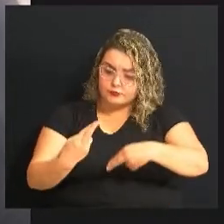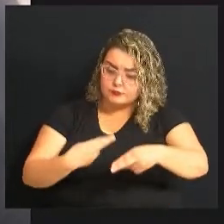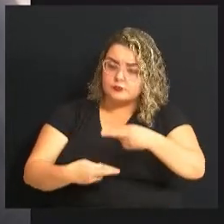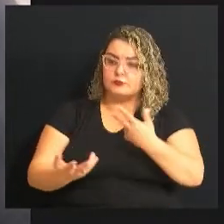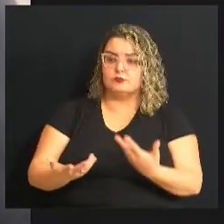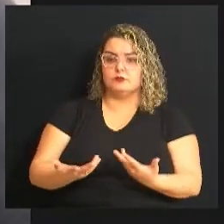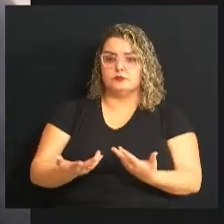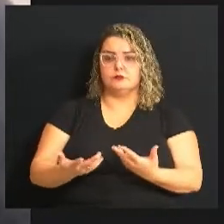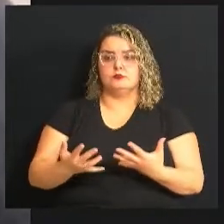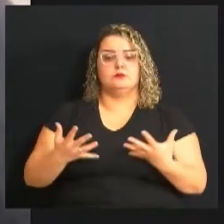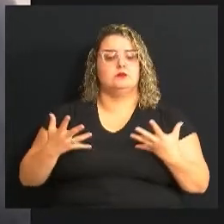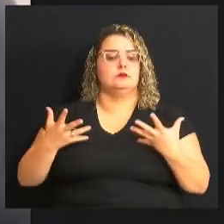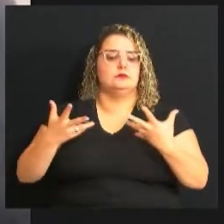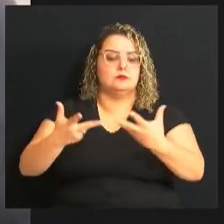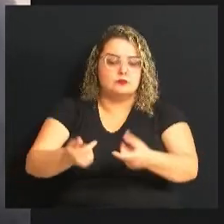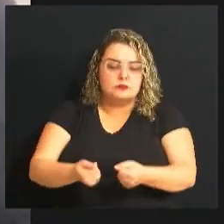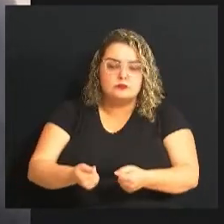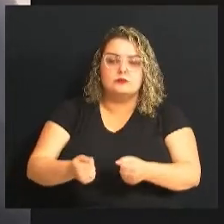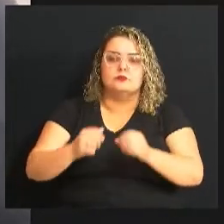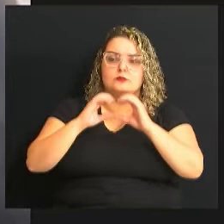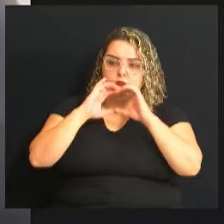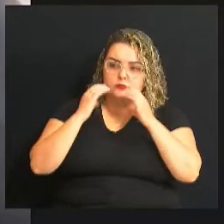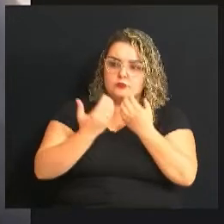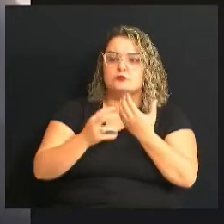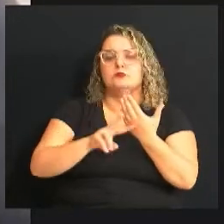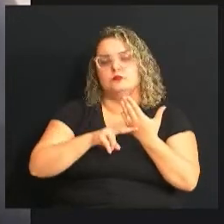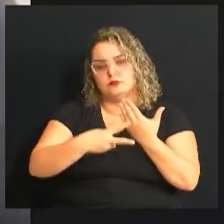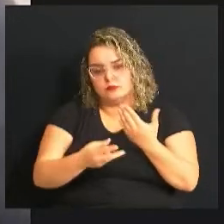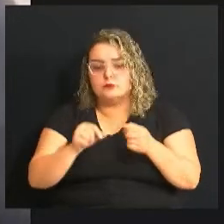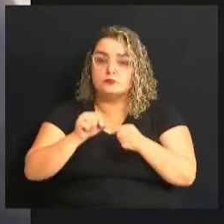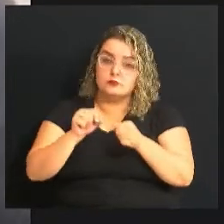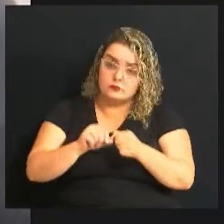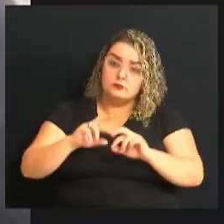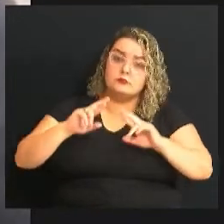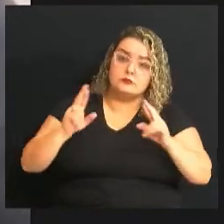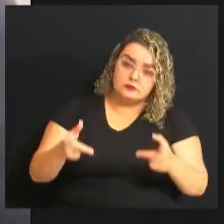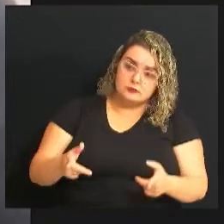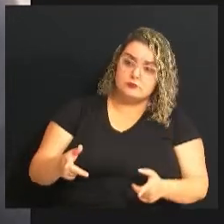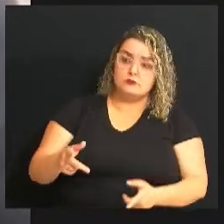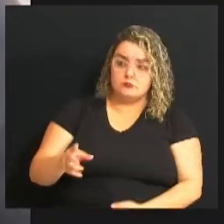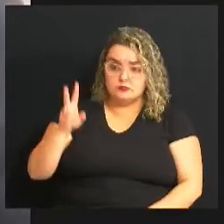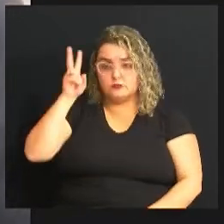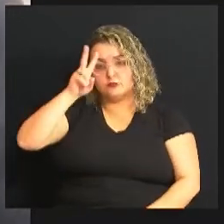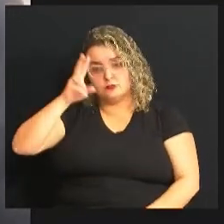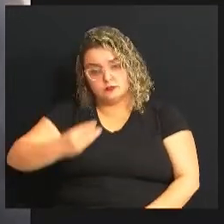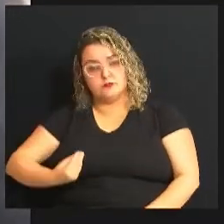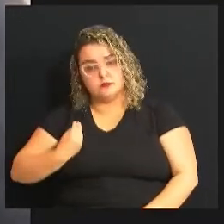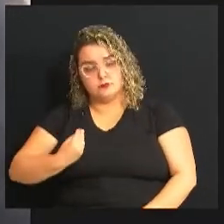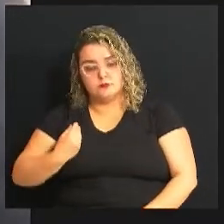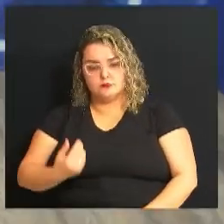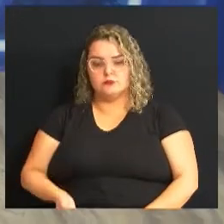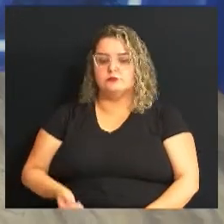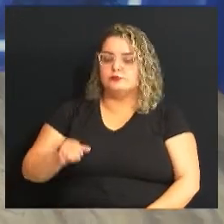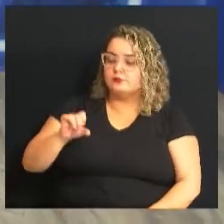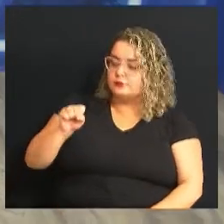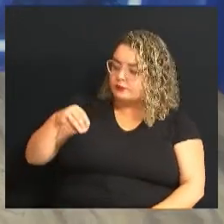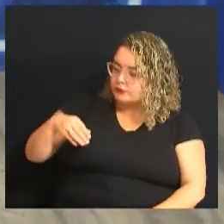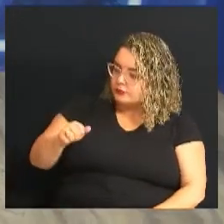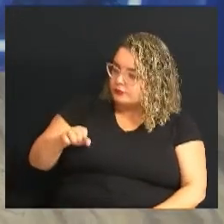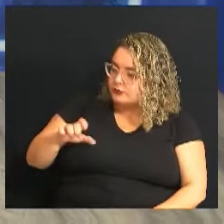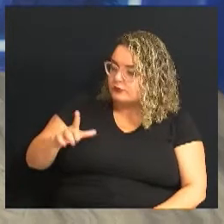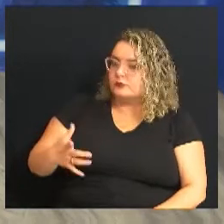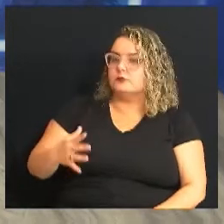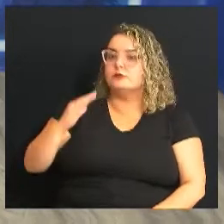com toda uma comunidade e, consequentemente, fazer diferença na história que nós estamos vivendo. Ô Ismael, você entende que tem como pegar